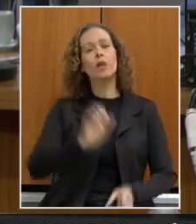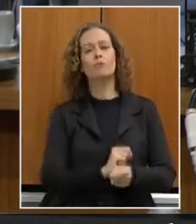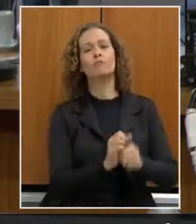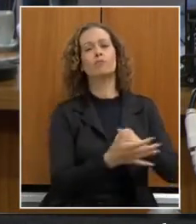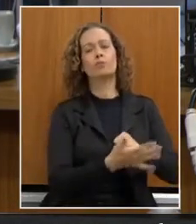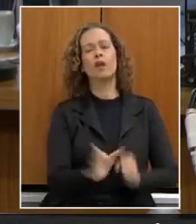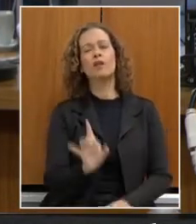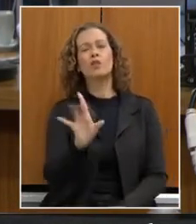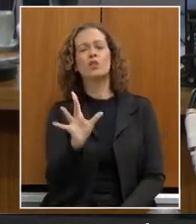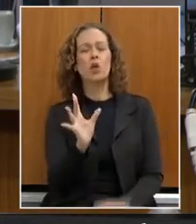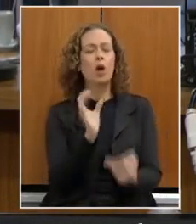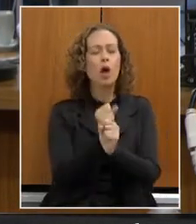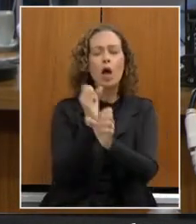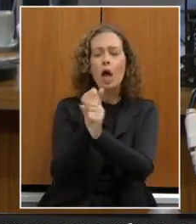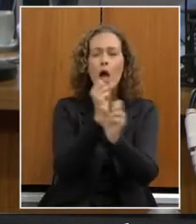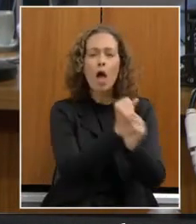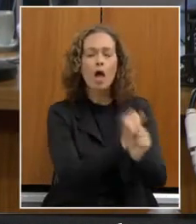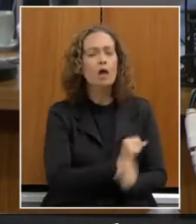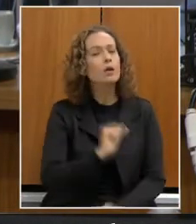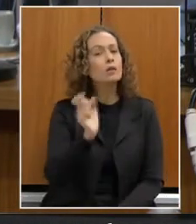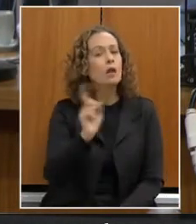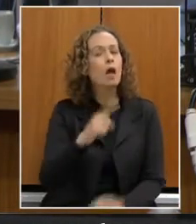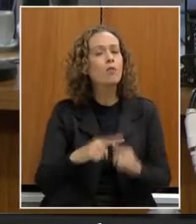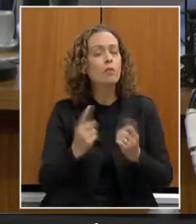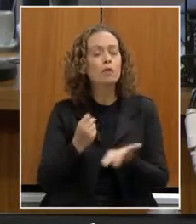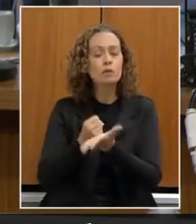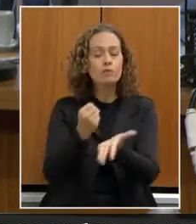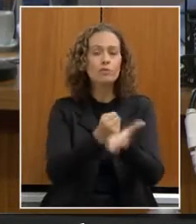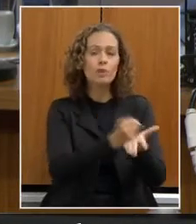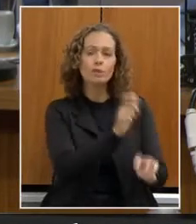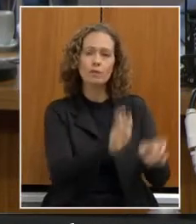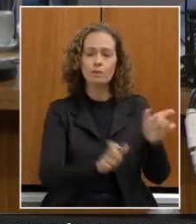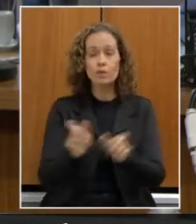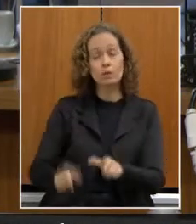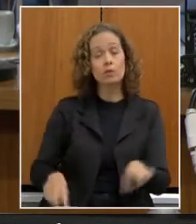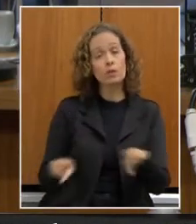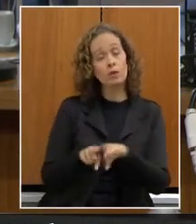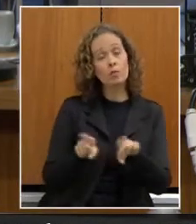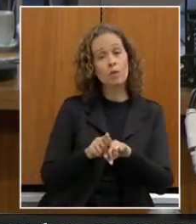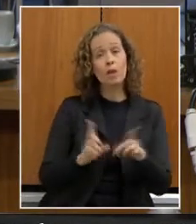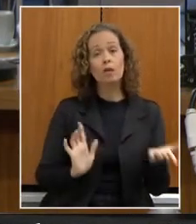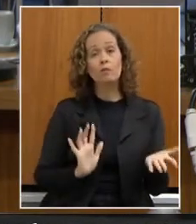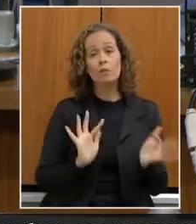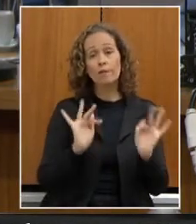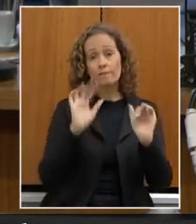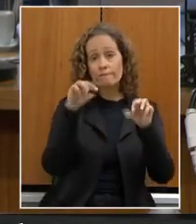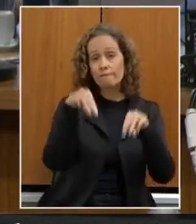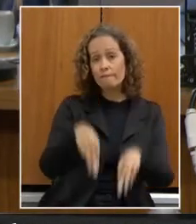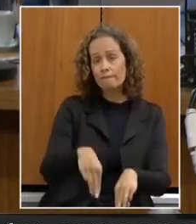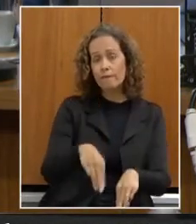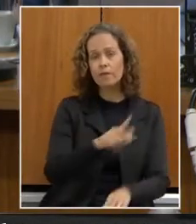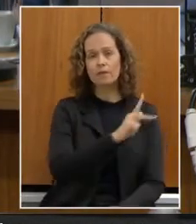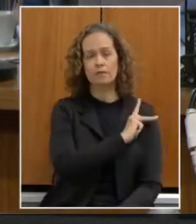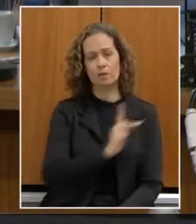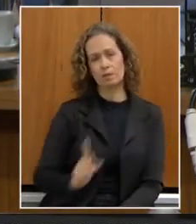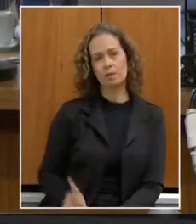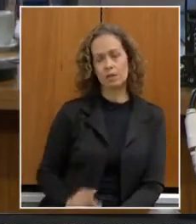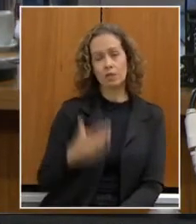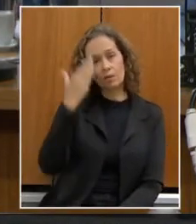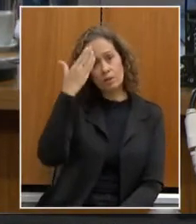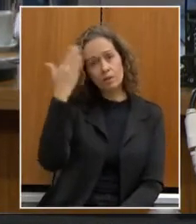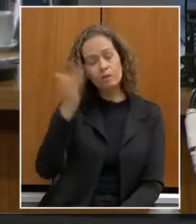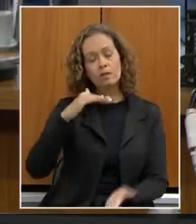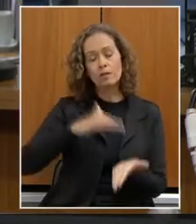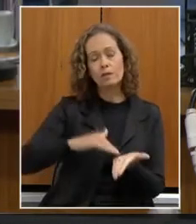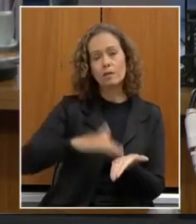falando de atendimento às pessoas e por fim senhor presidente só quero mais uma vez agradecer a Secretaria de Estado de